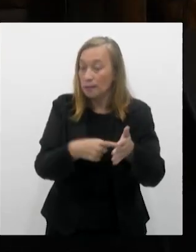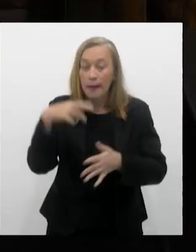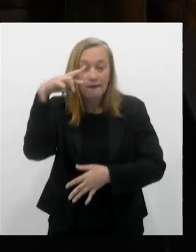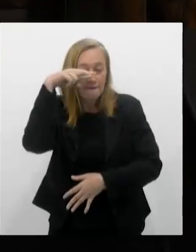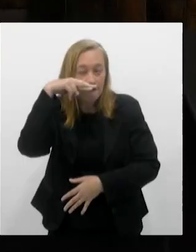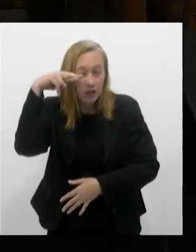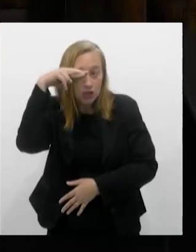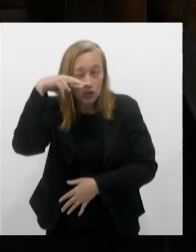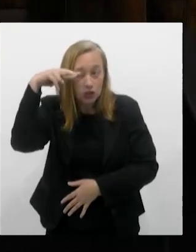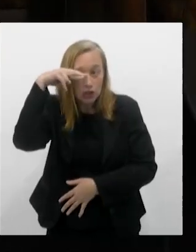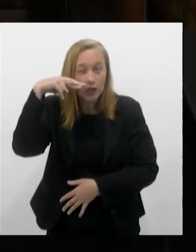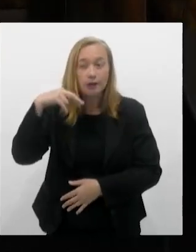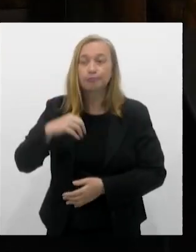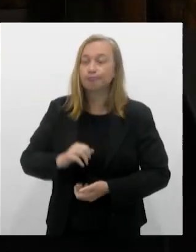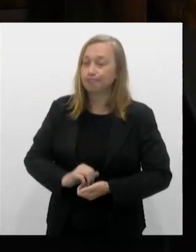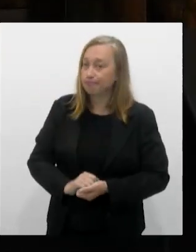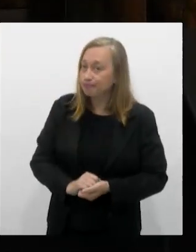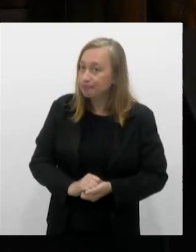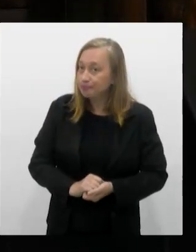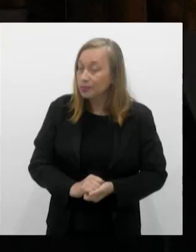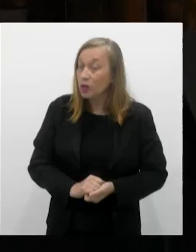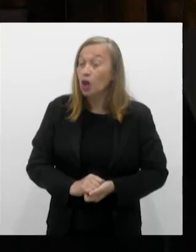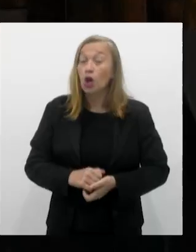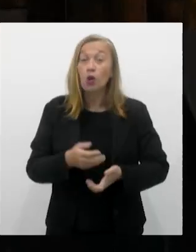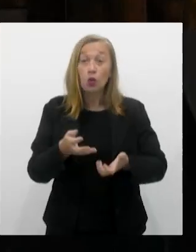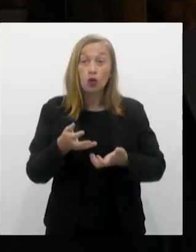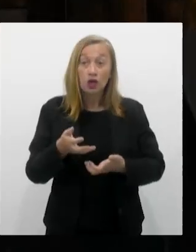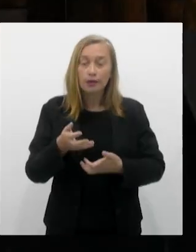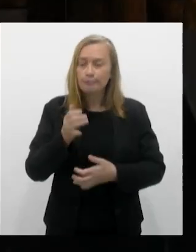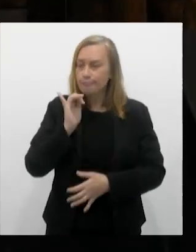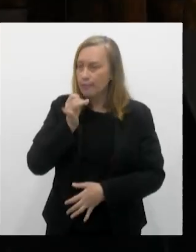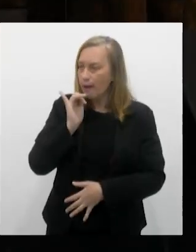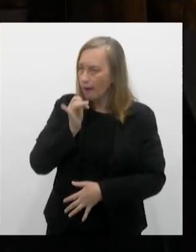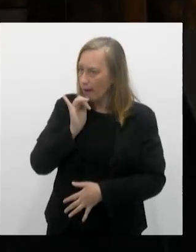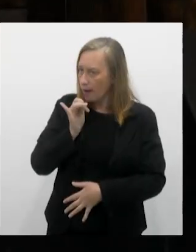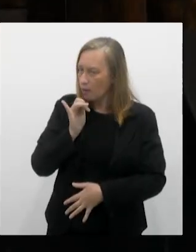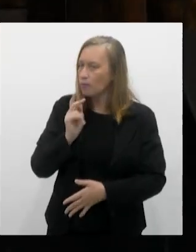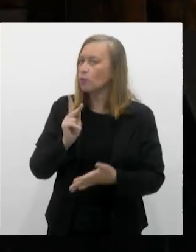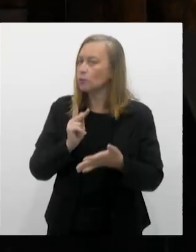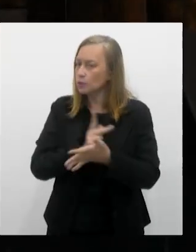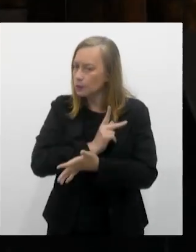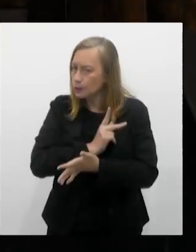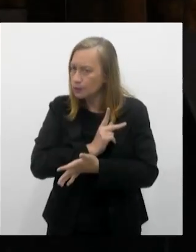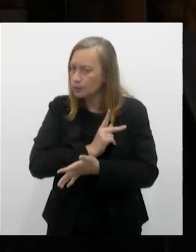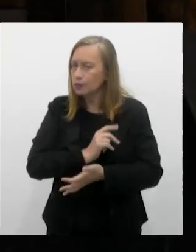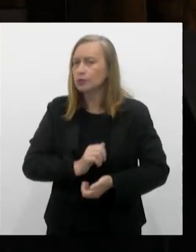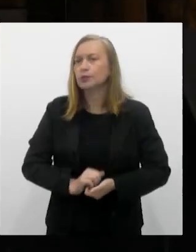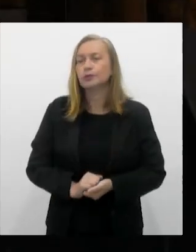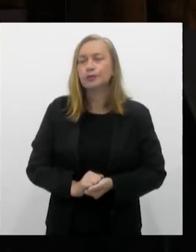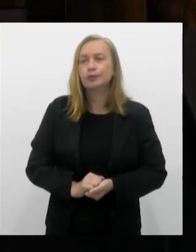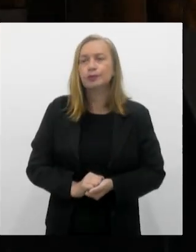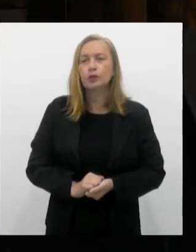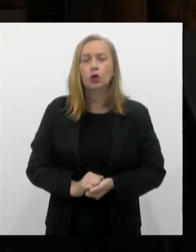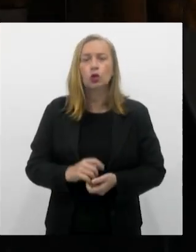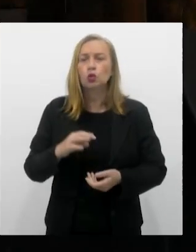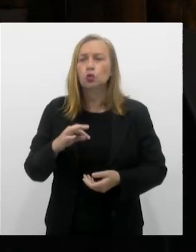irregularidades. E aí eu queria narrar um fato que acontece